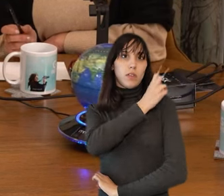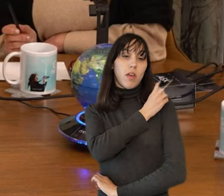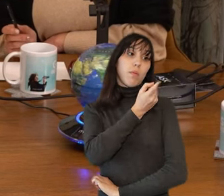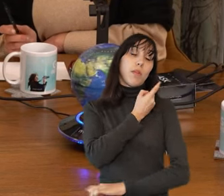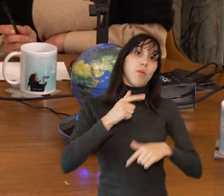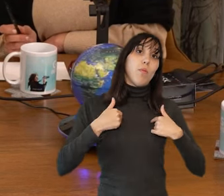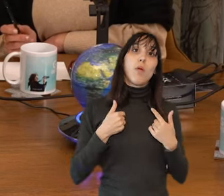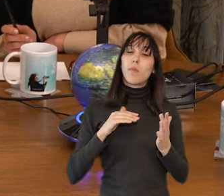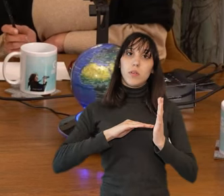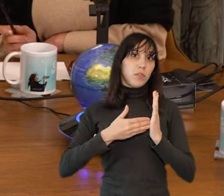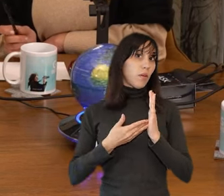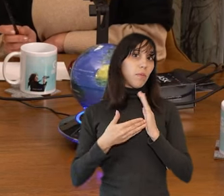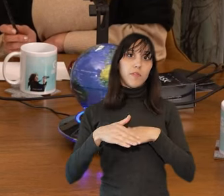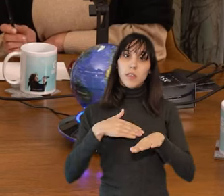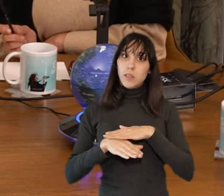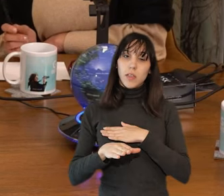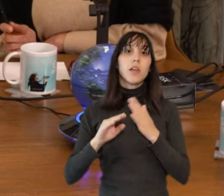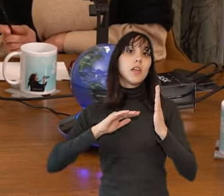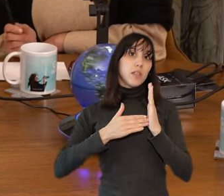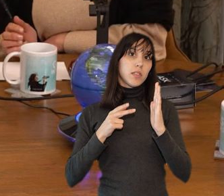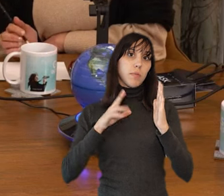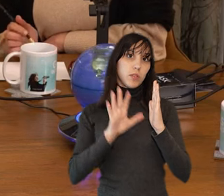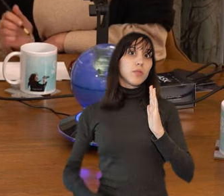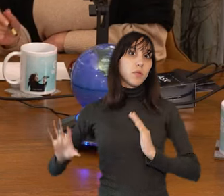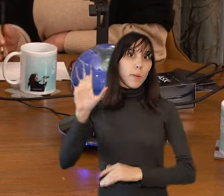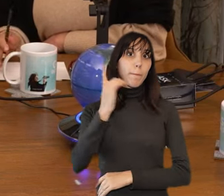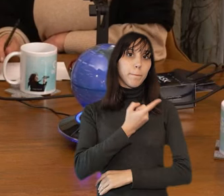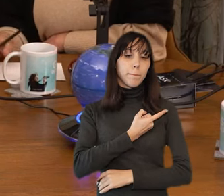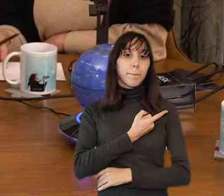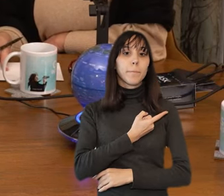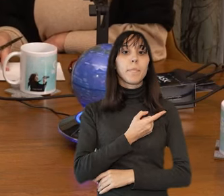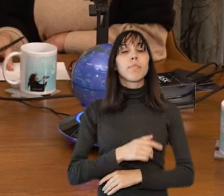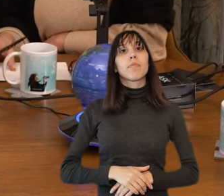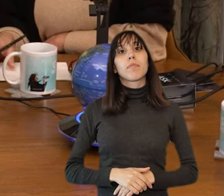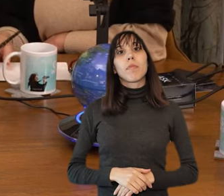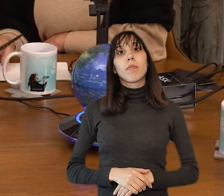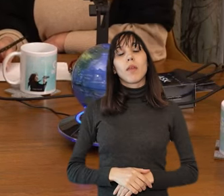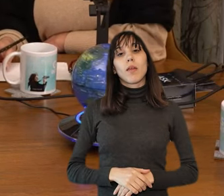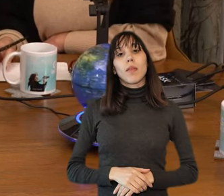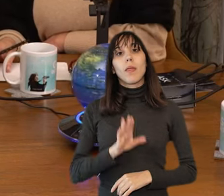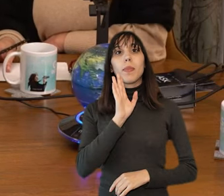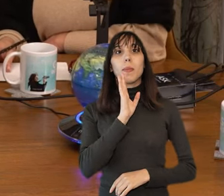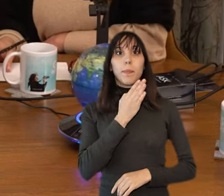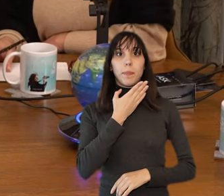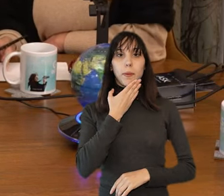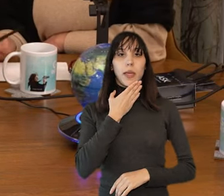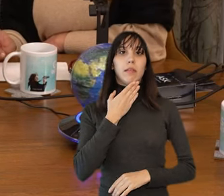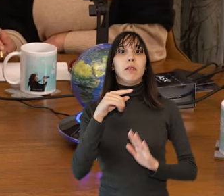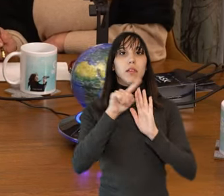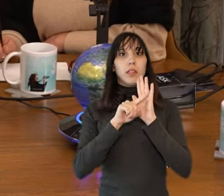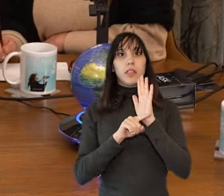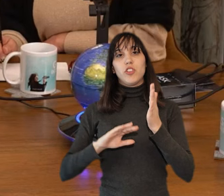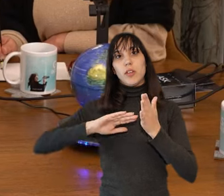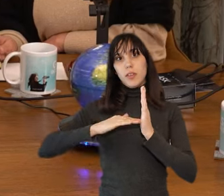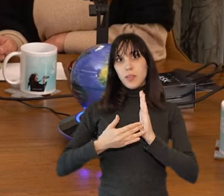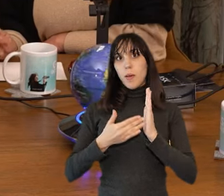propor a fazer as provas não é exames nacionais portug exato de acordo com a lista dos exames pedidos para